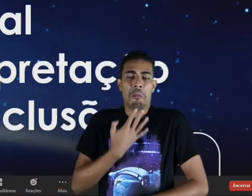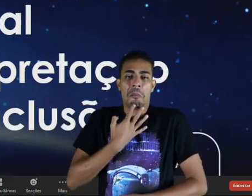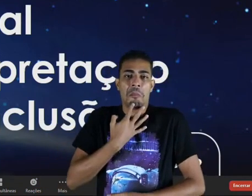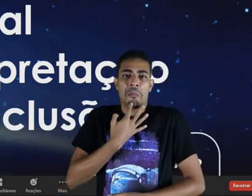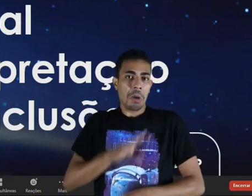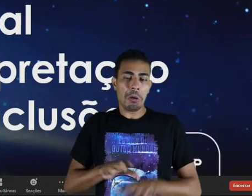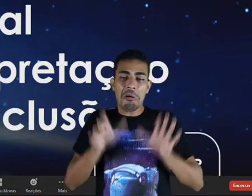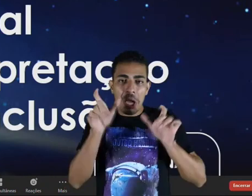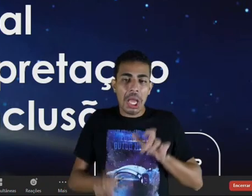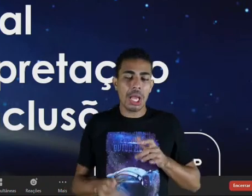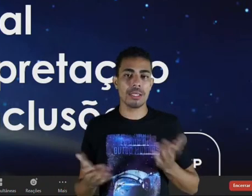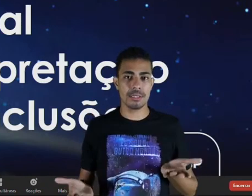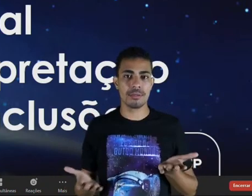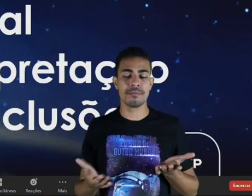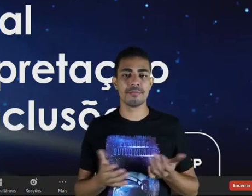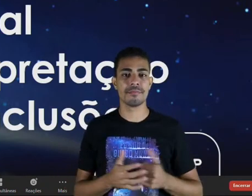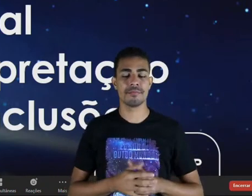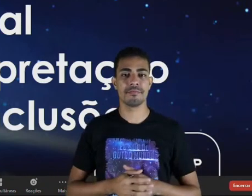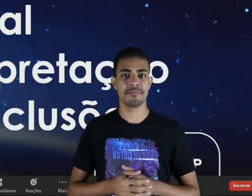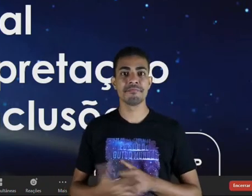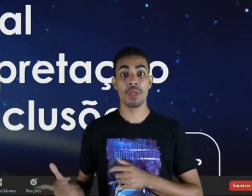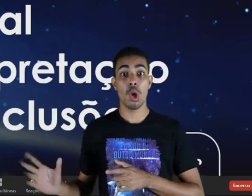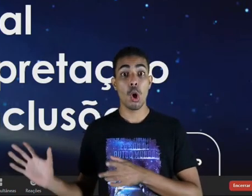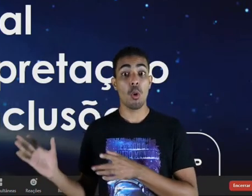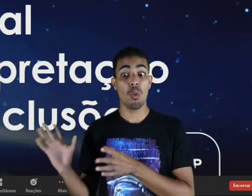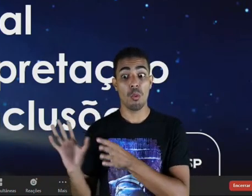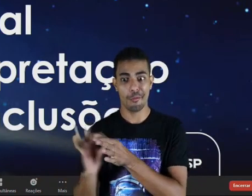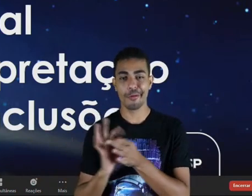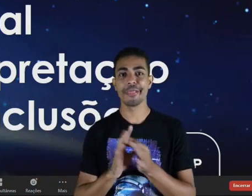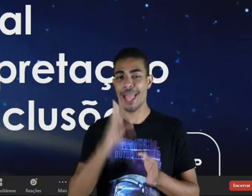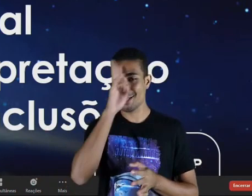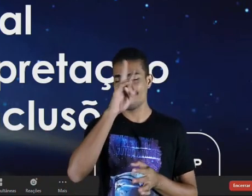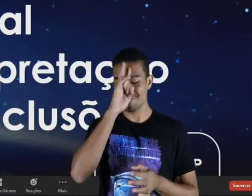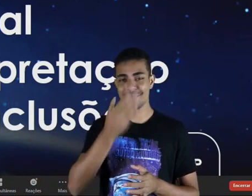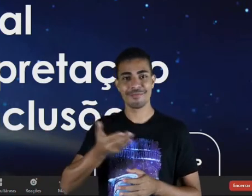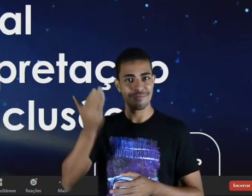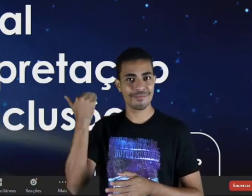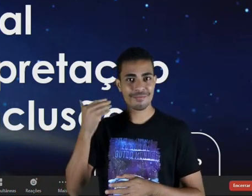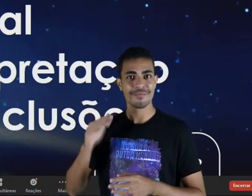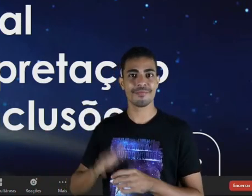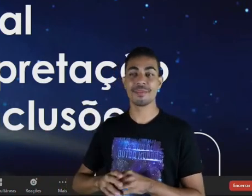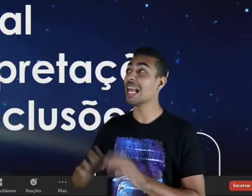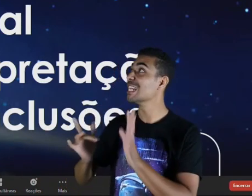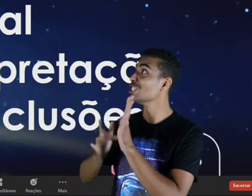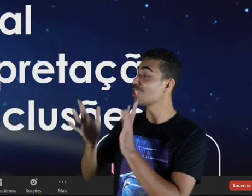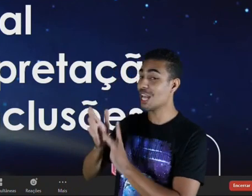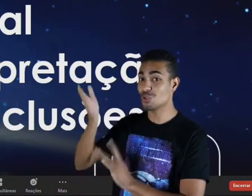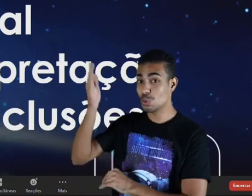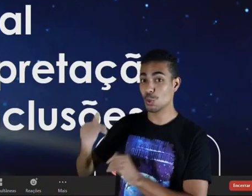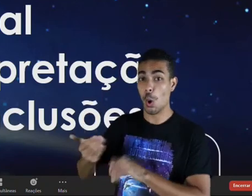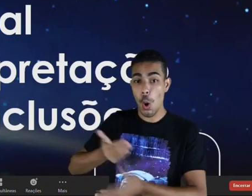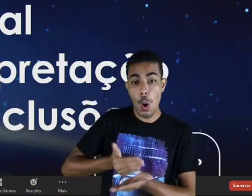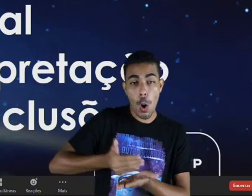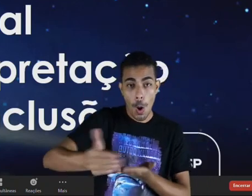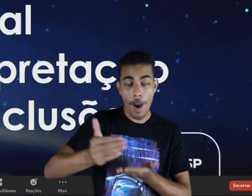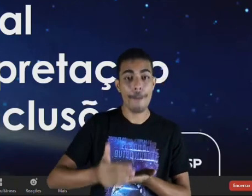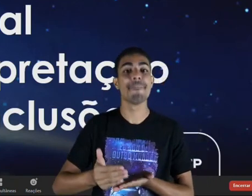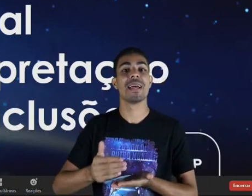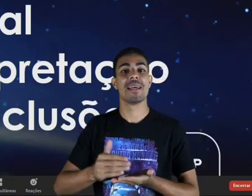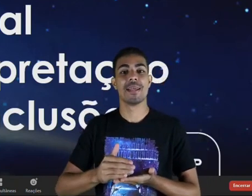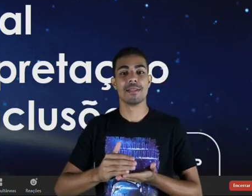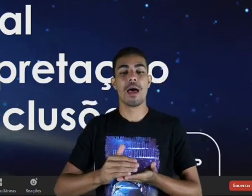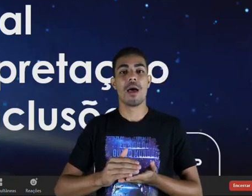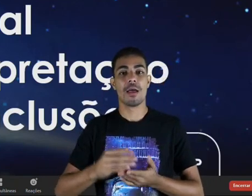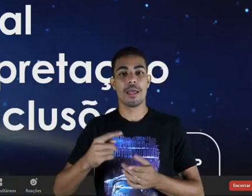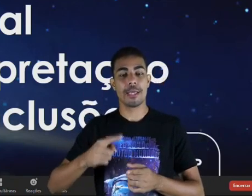ali em Atenas. Olha o contexto histórico. Jesus começa o ministério dele quando Tibério era o